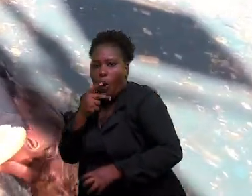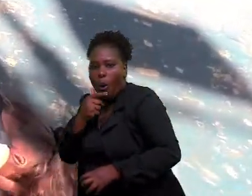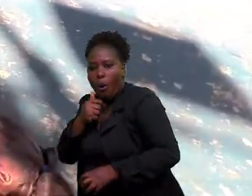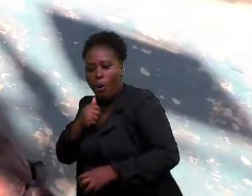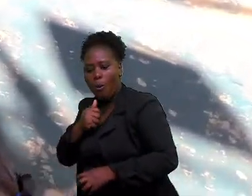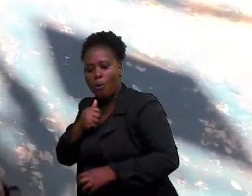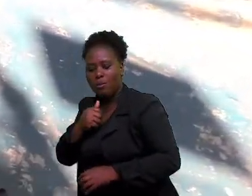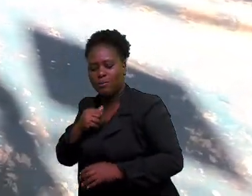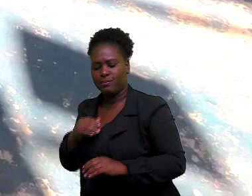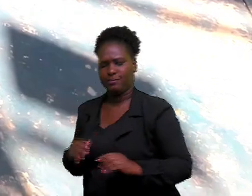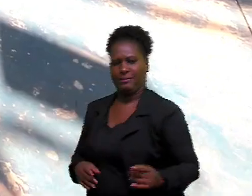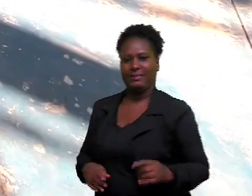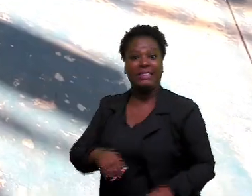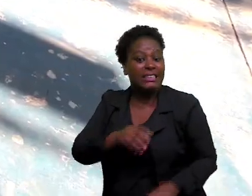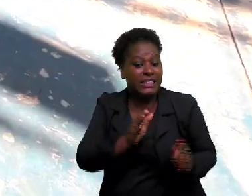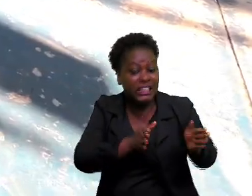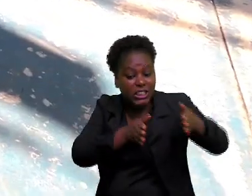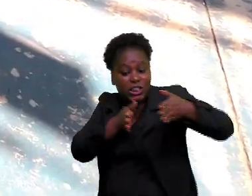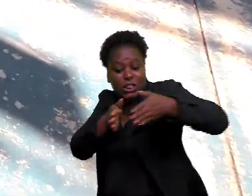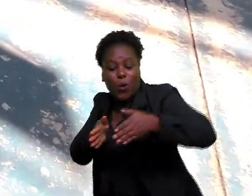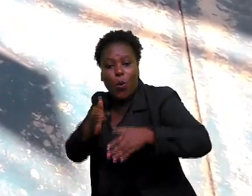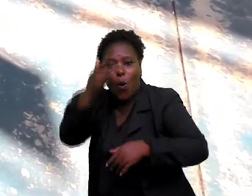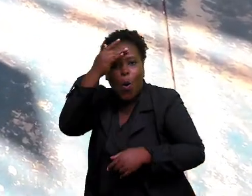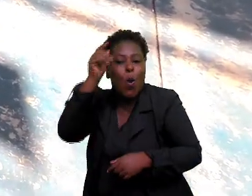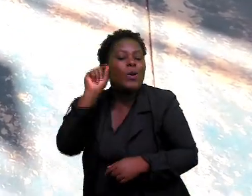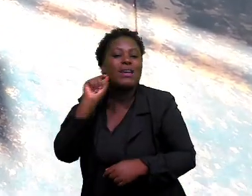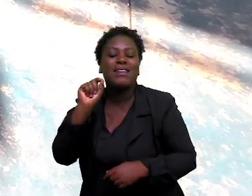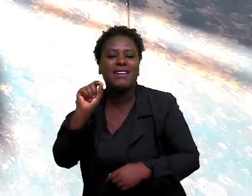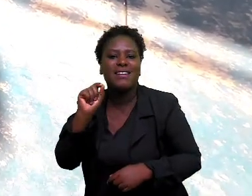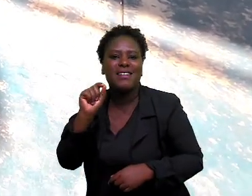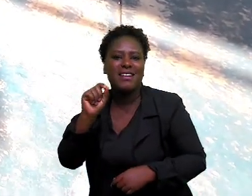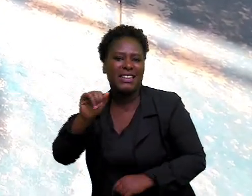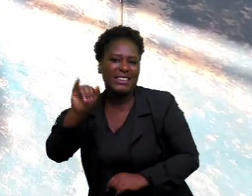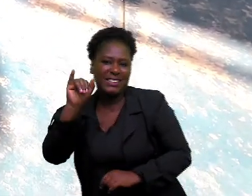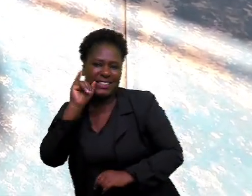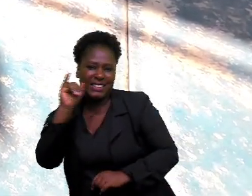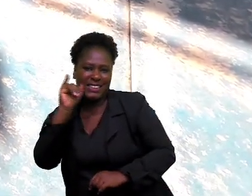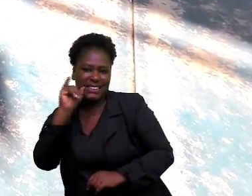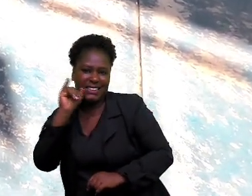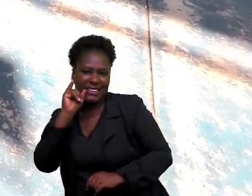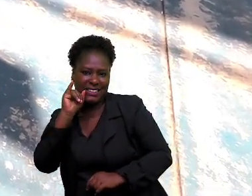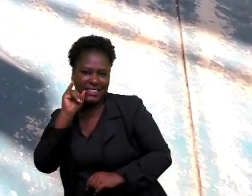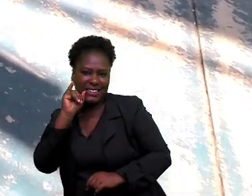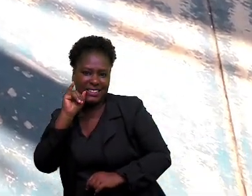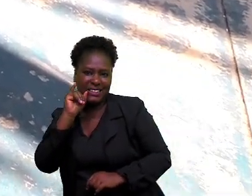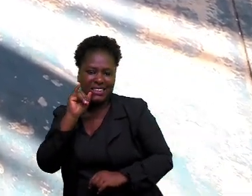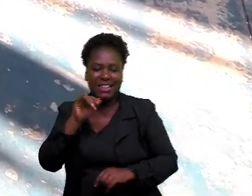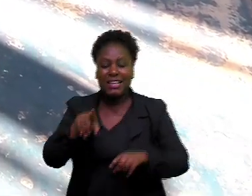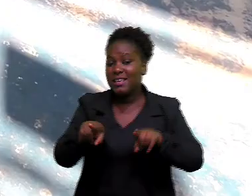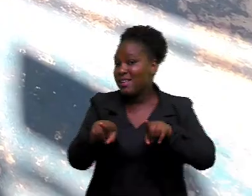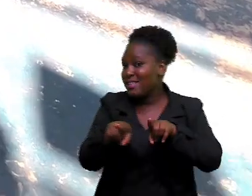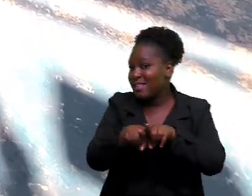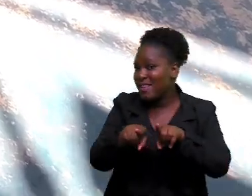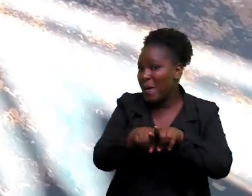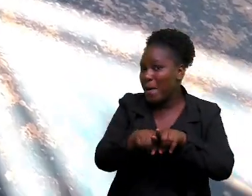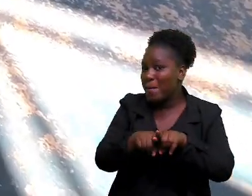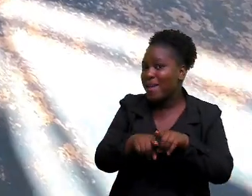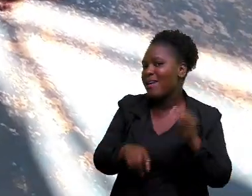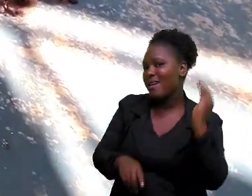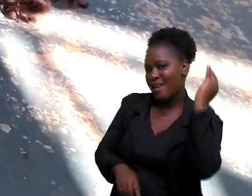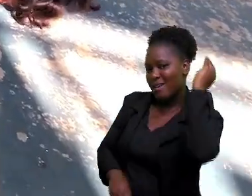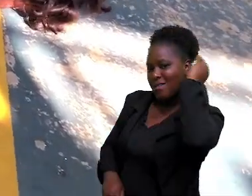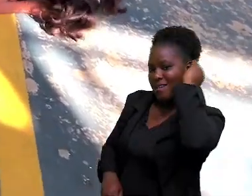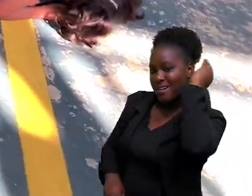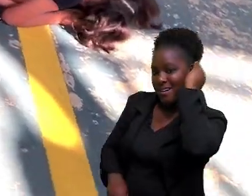Hakuna Matata. É lindo dizer Hakuna Matata.